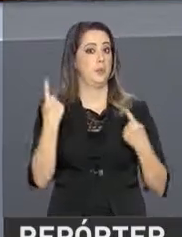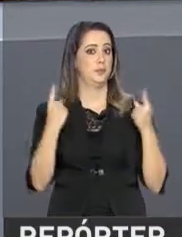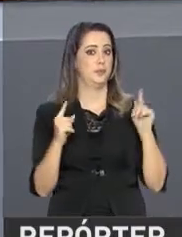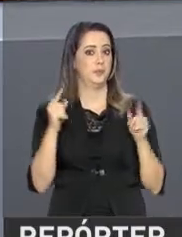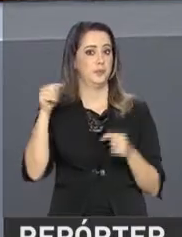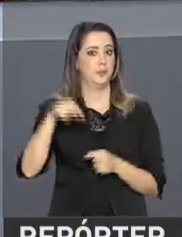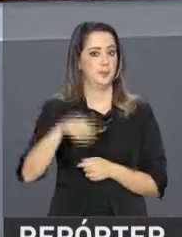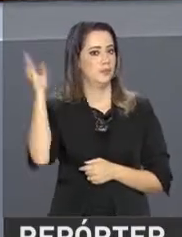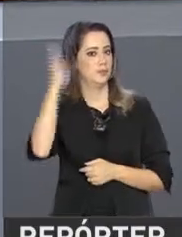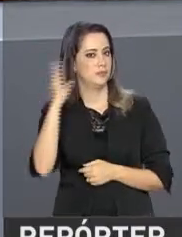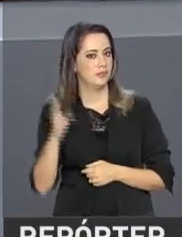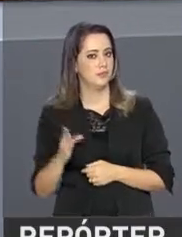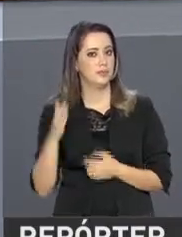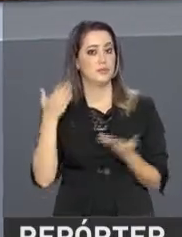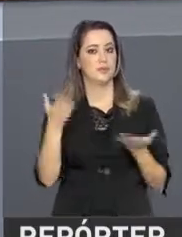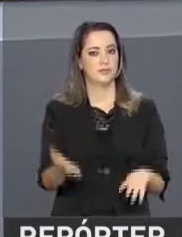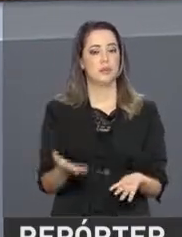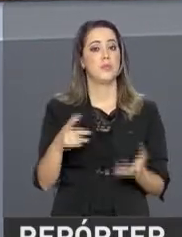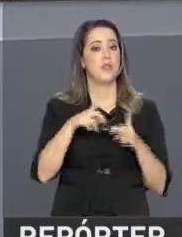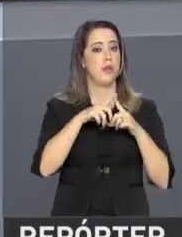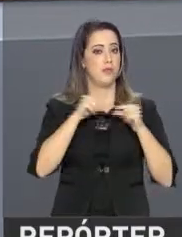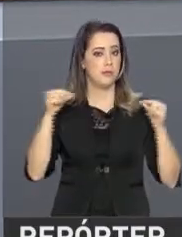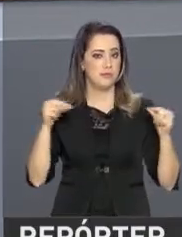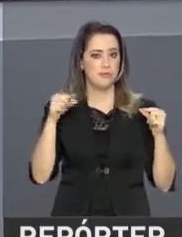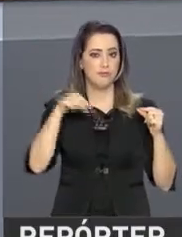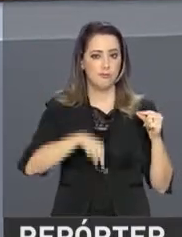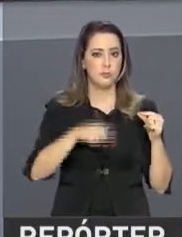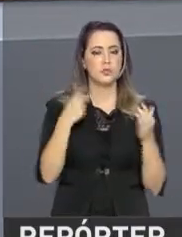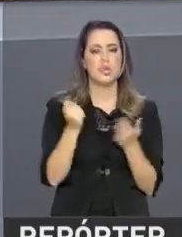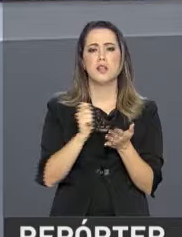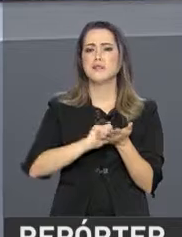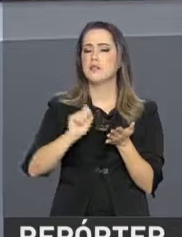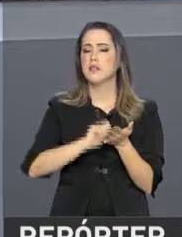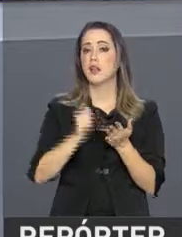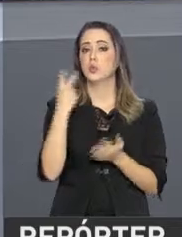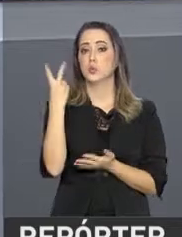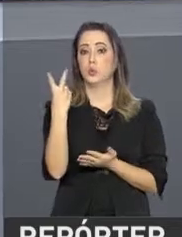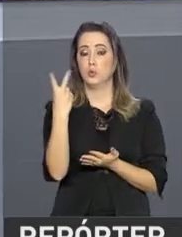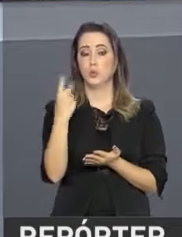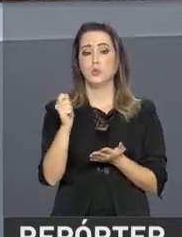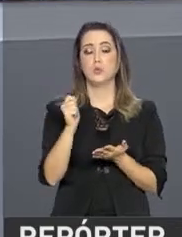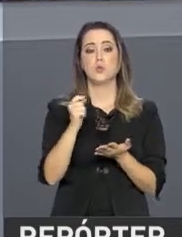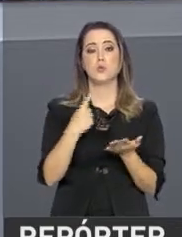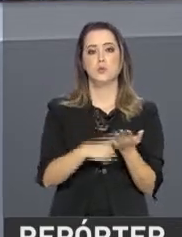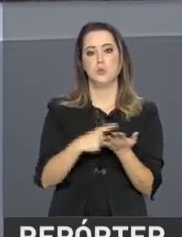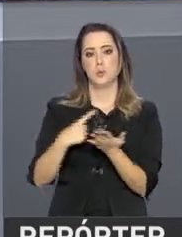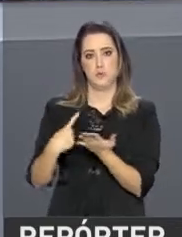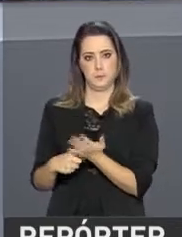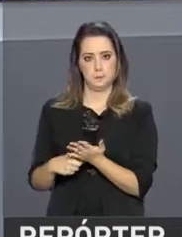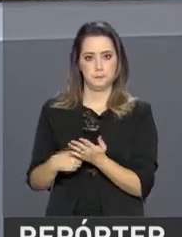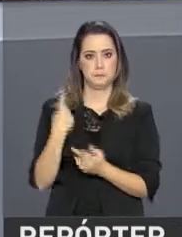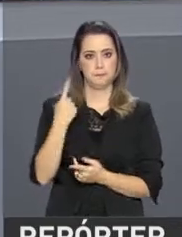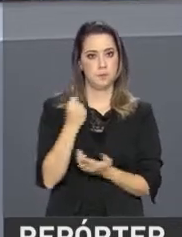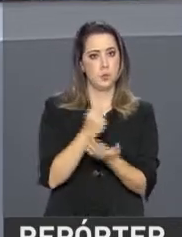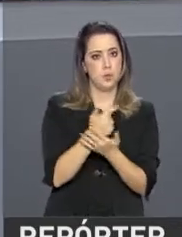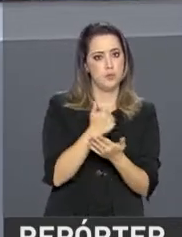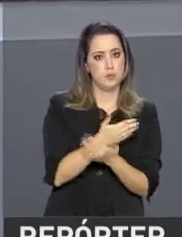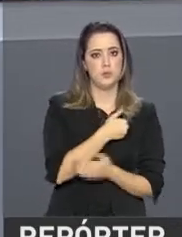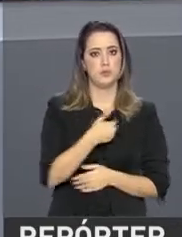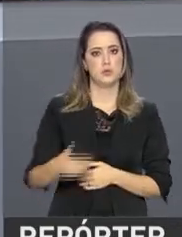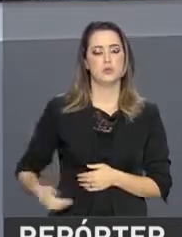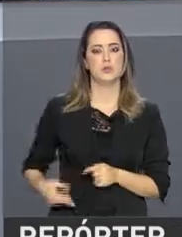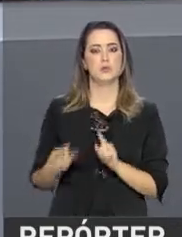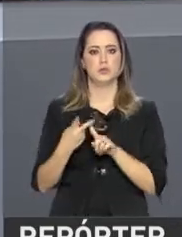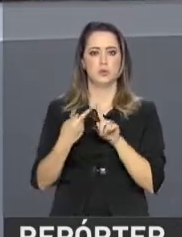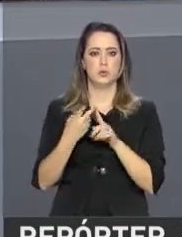pinheira durante o encontro aqui em brasília foram assinados dois acordos bilaterais um sobre compras públicas e